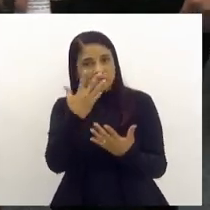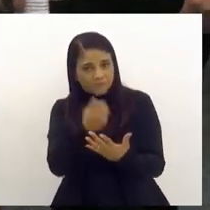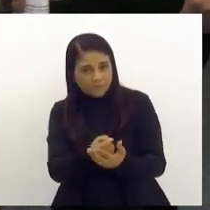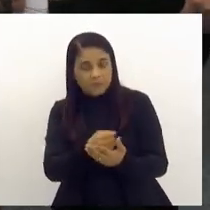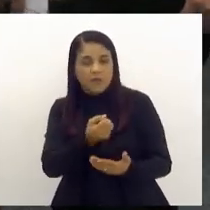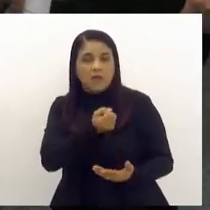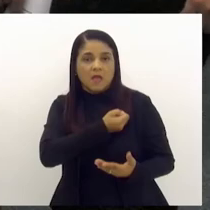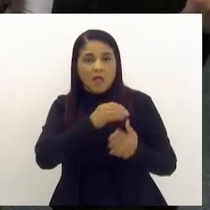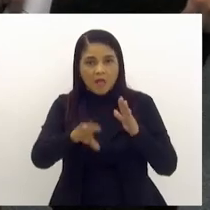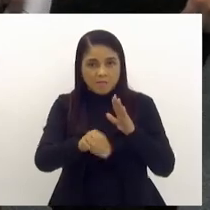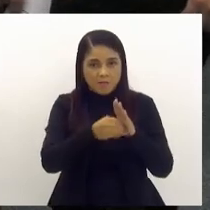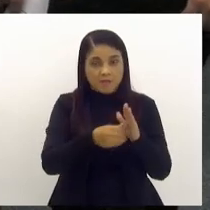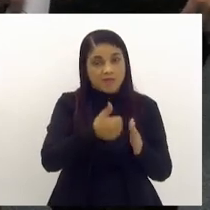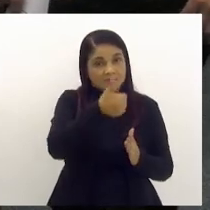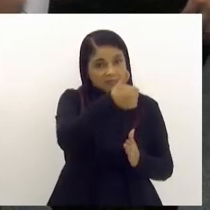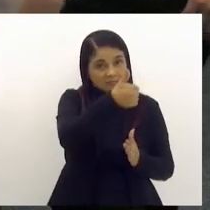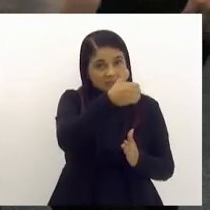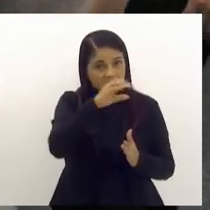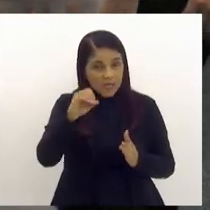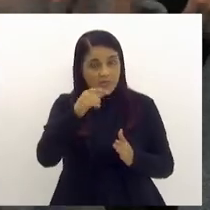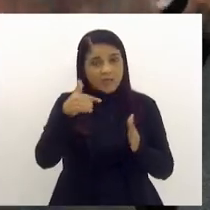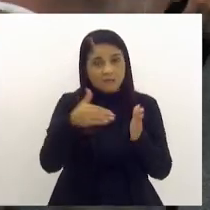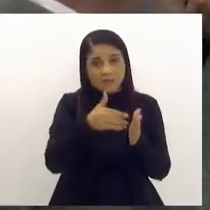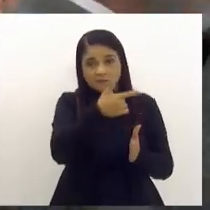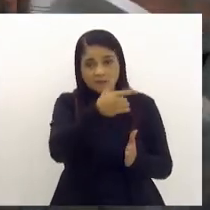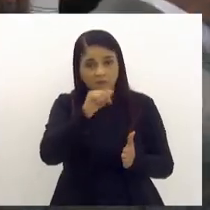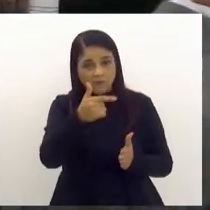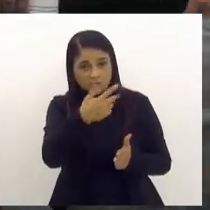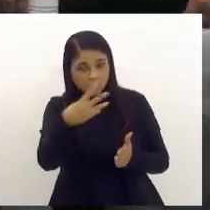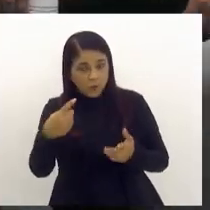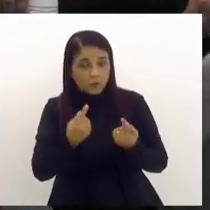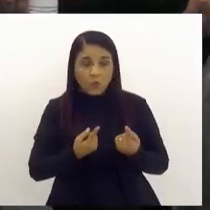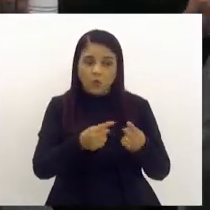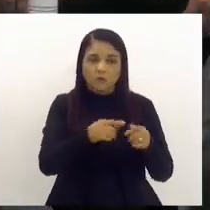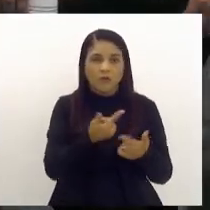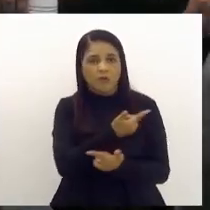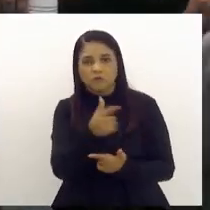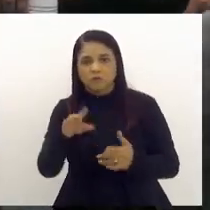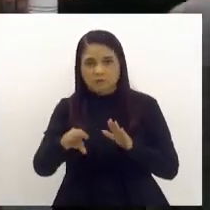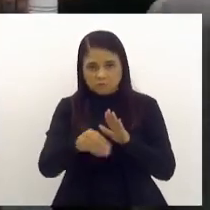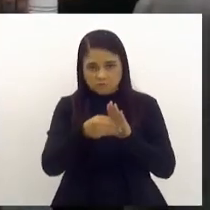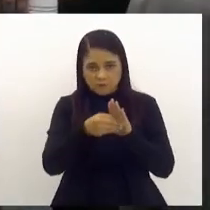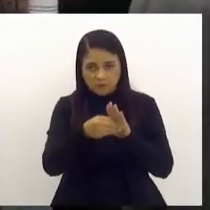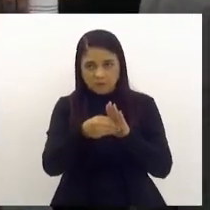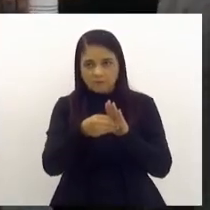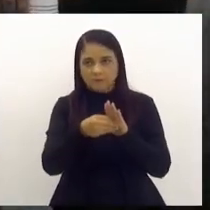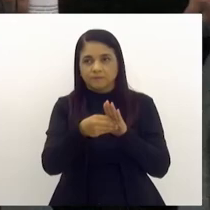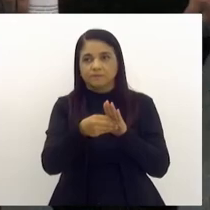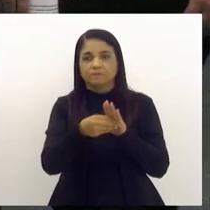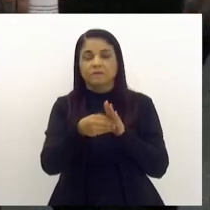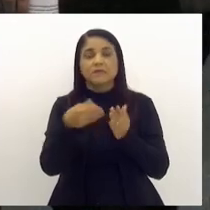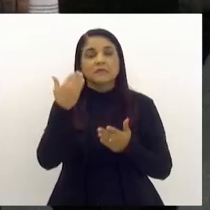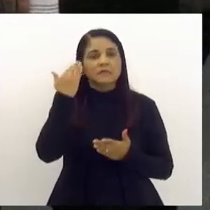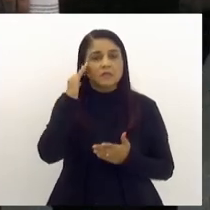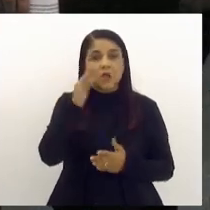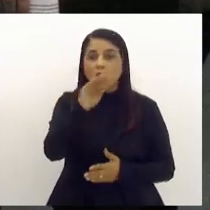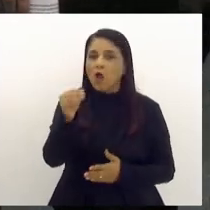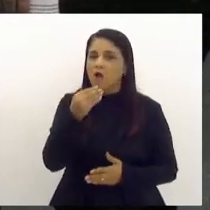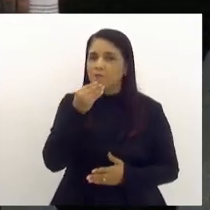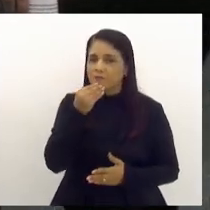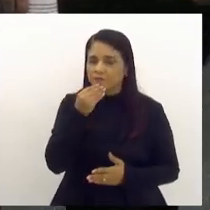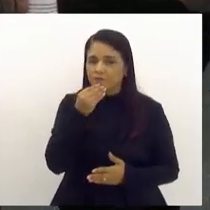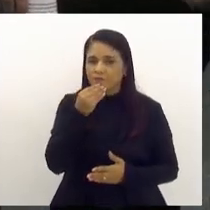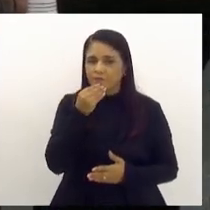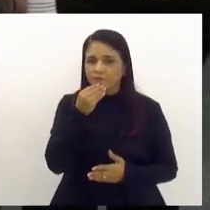emenda 100 a 124, contrário às demais emendas, e entendendo, senhor presidente, que, obviamente,